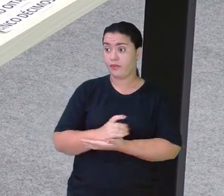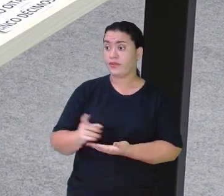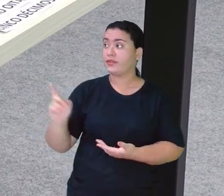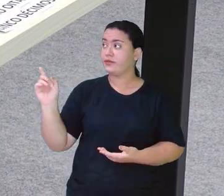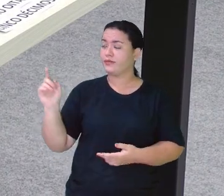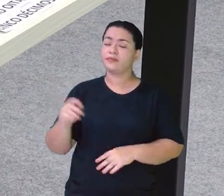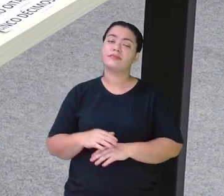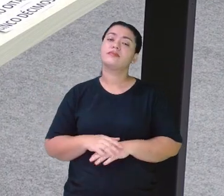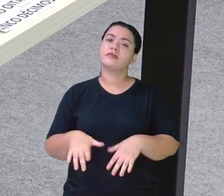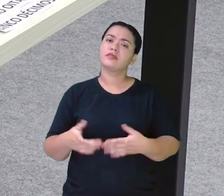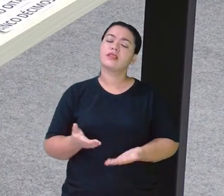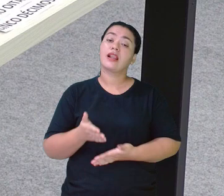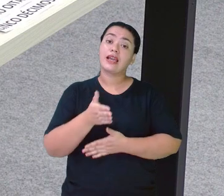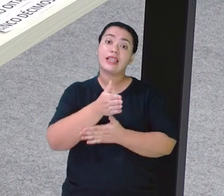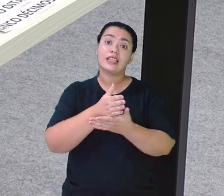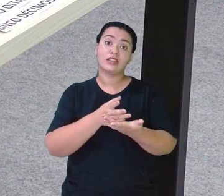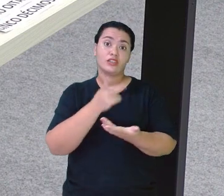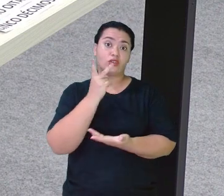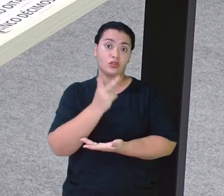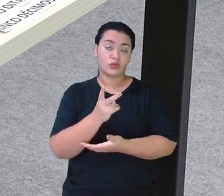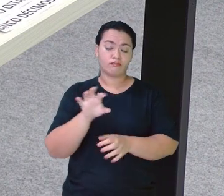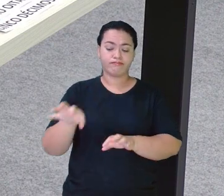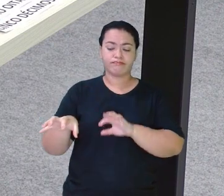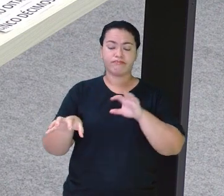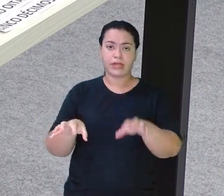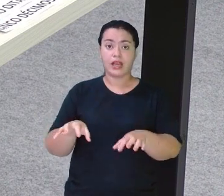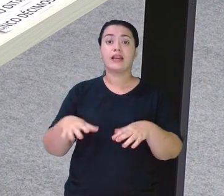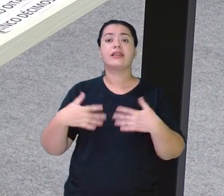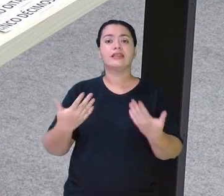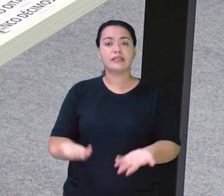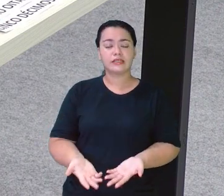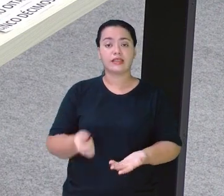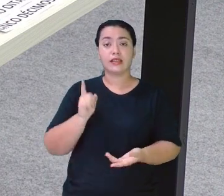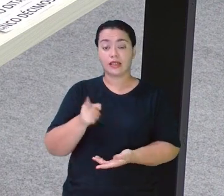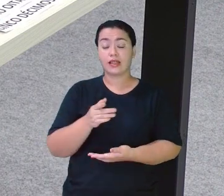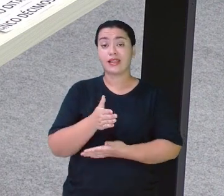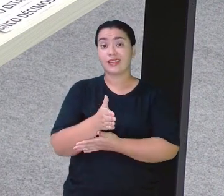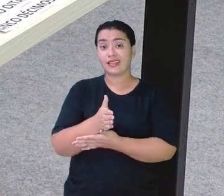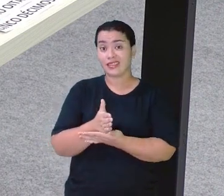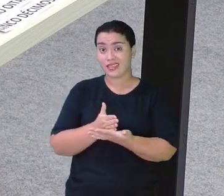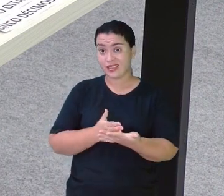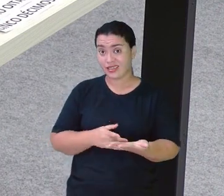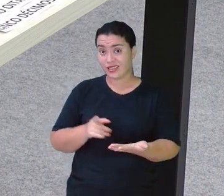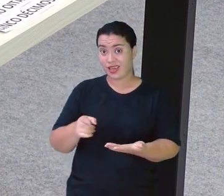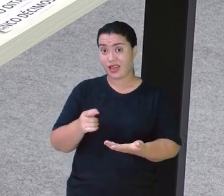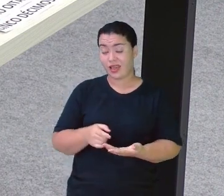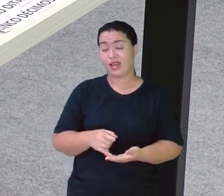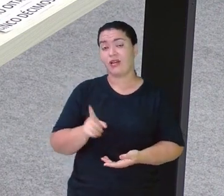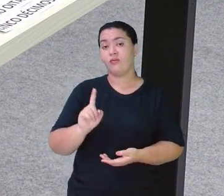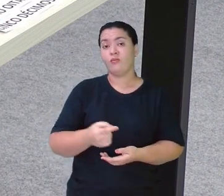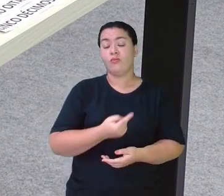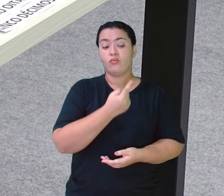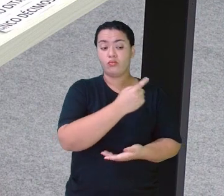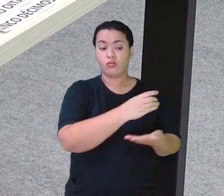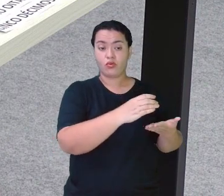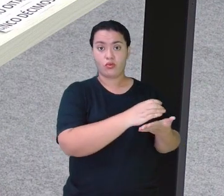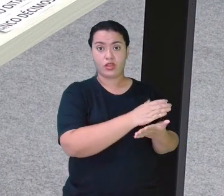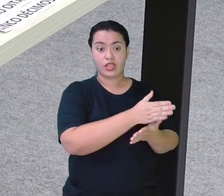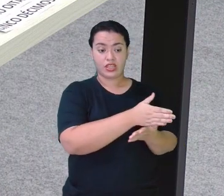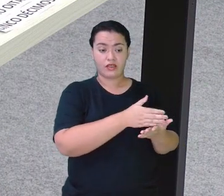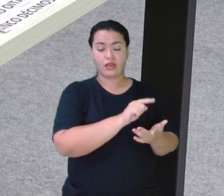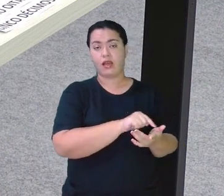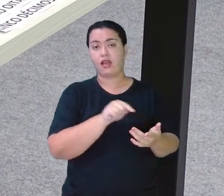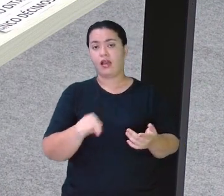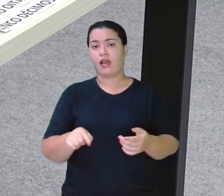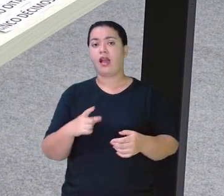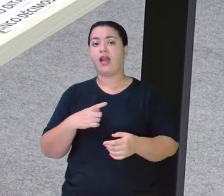não dividi o inteiro em duas partes? Essa divisão que está o inteiro, ela vai representar o número